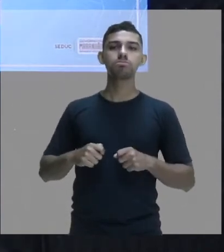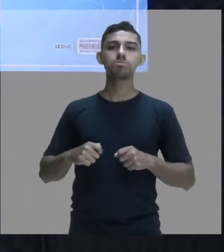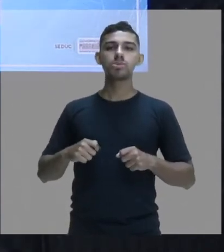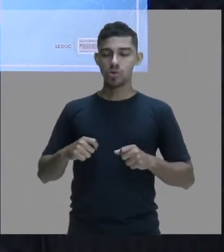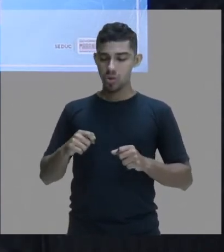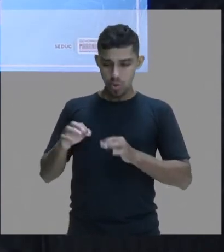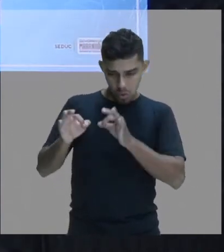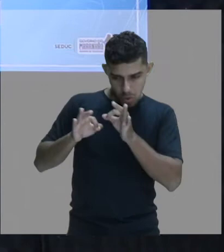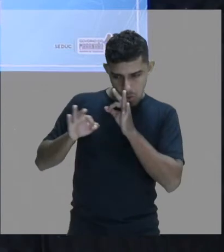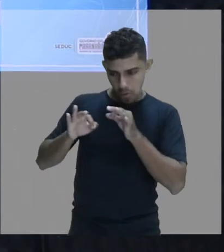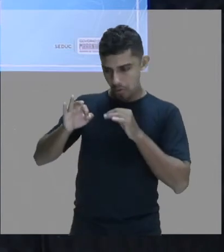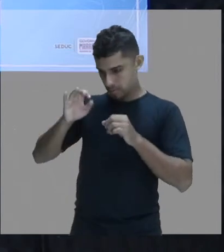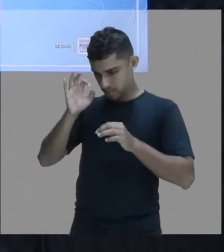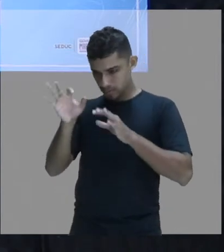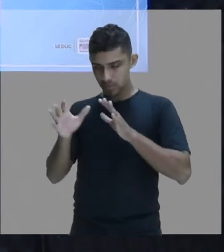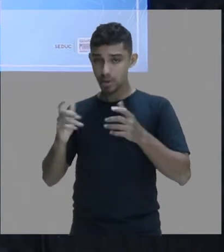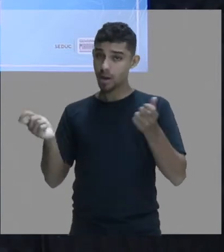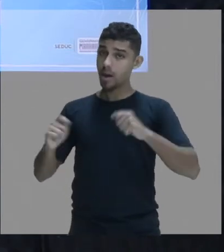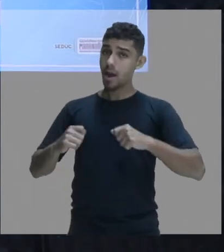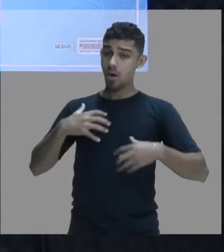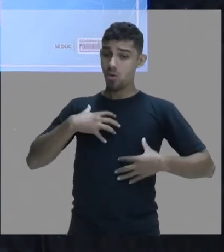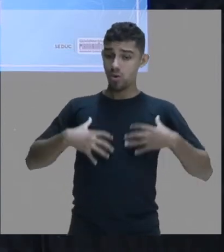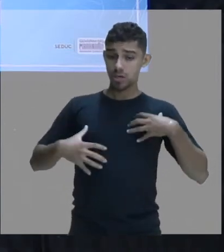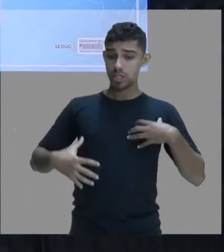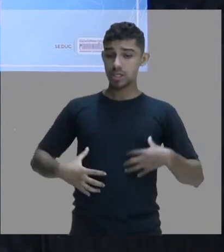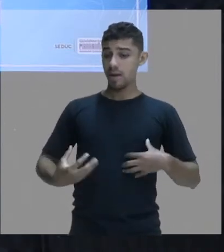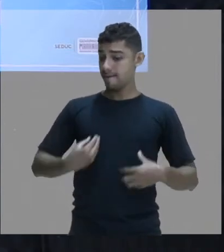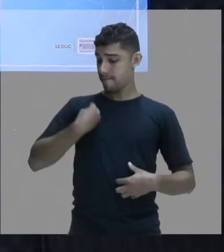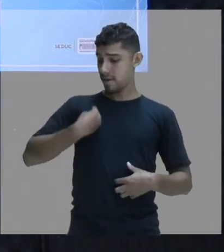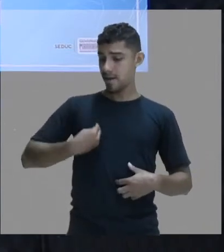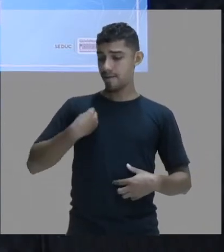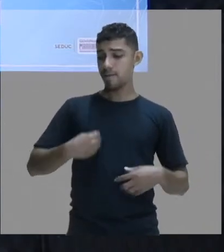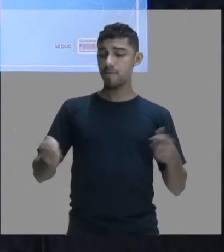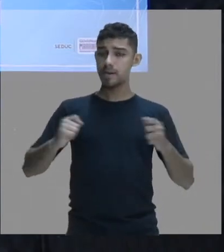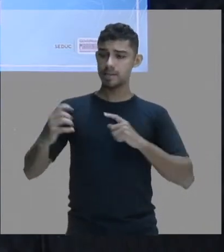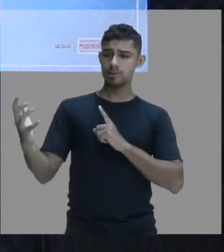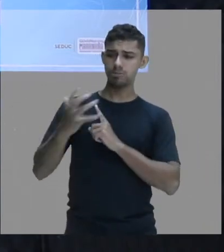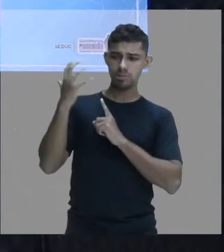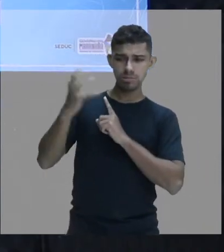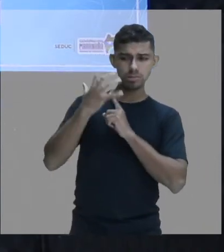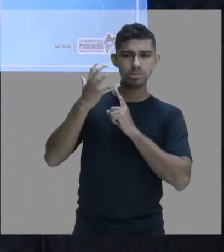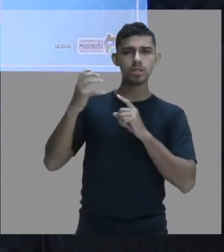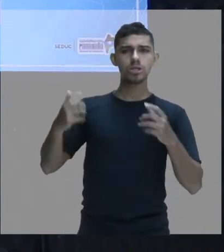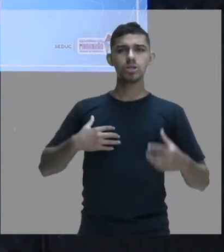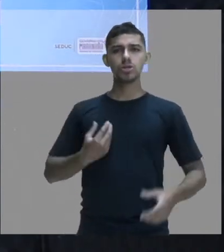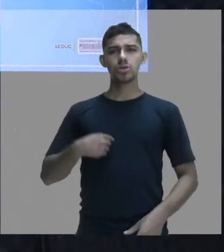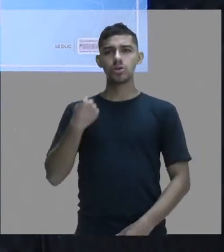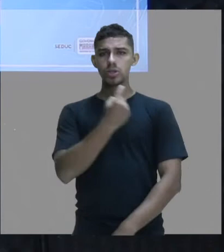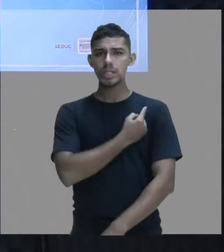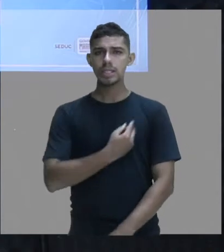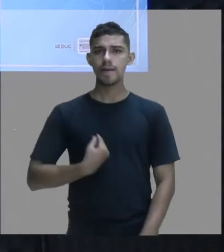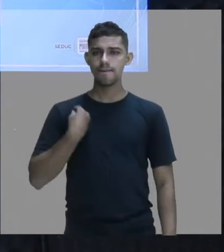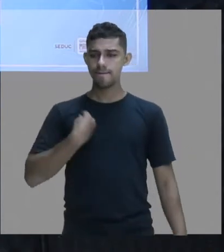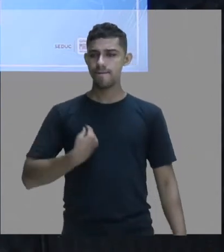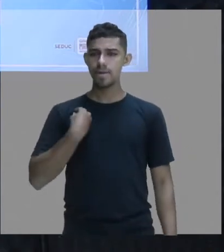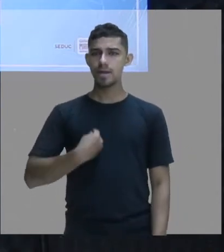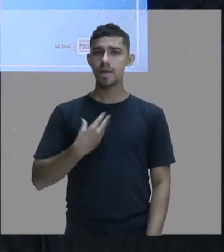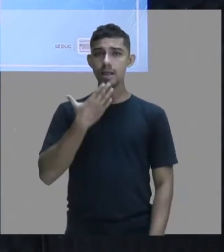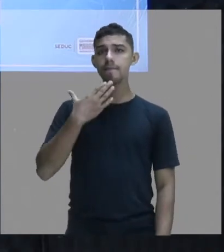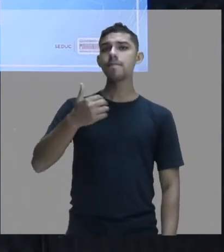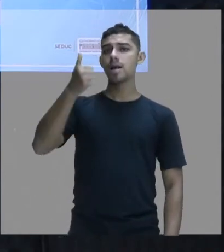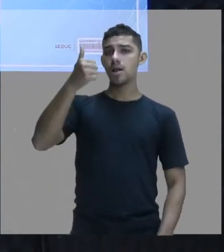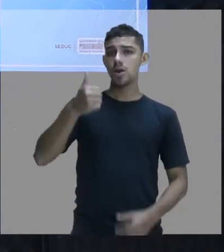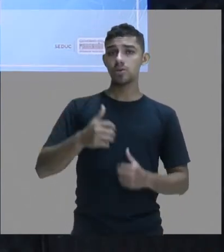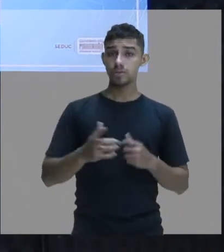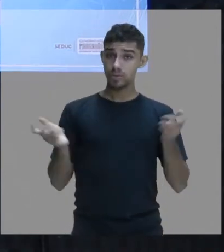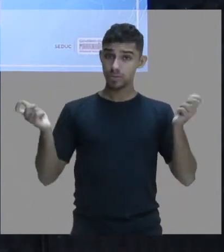ele depende de estímulo. Nós somos um organismo vivo, a gente depende de estímulo para que nós tenhamos uma melhor vida,